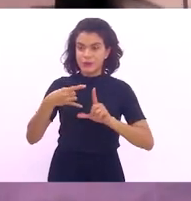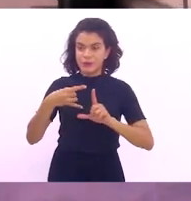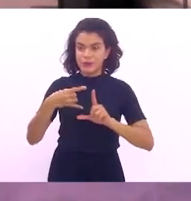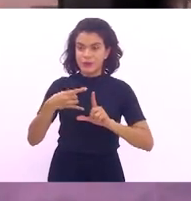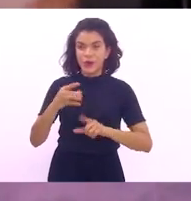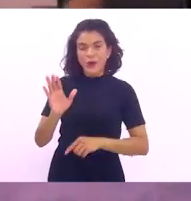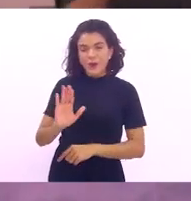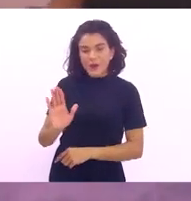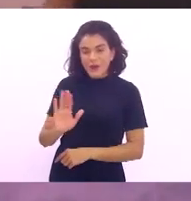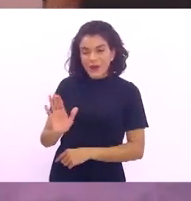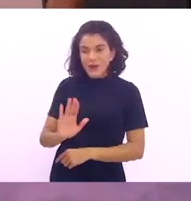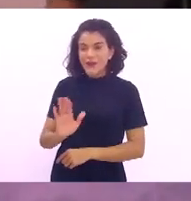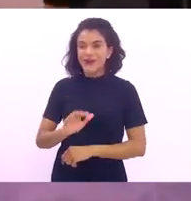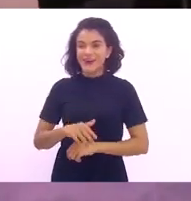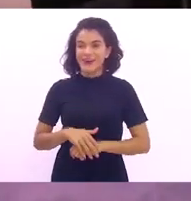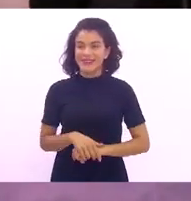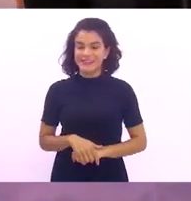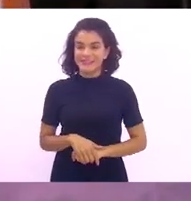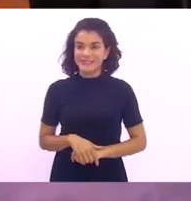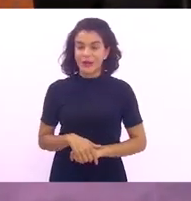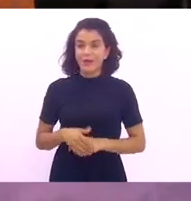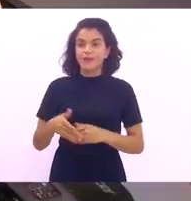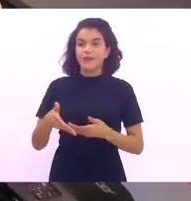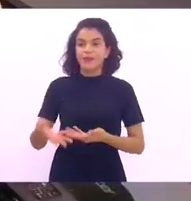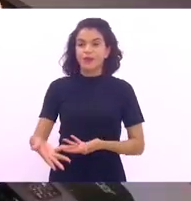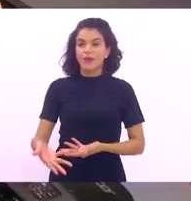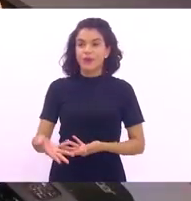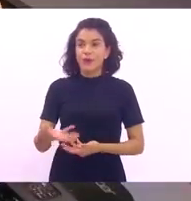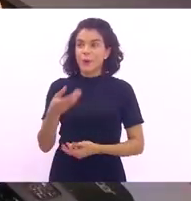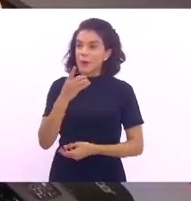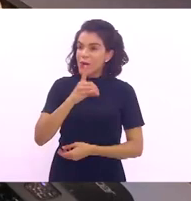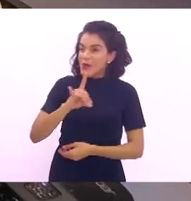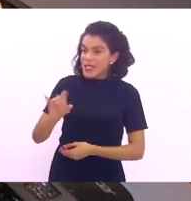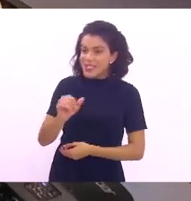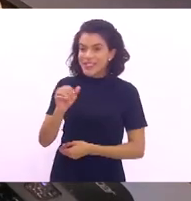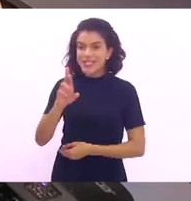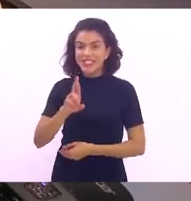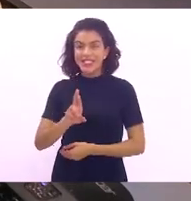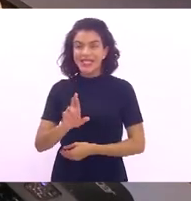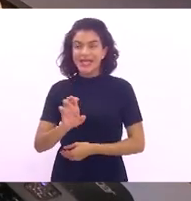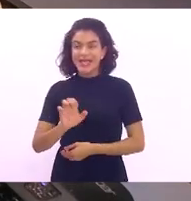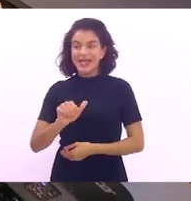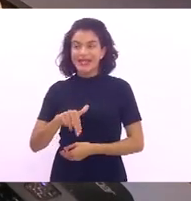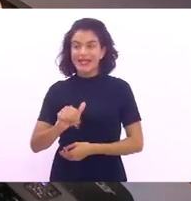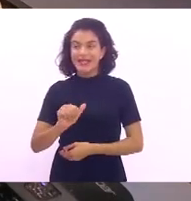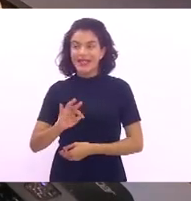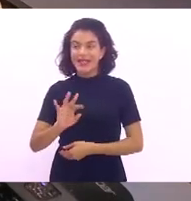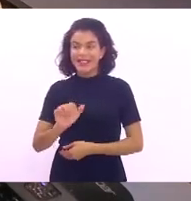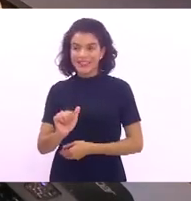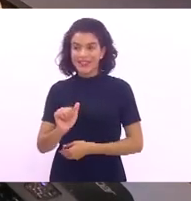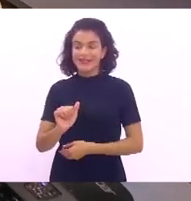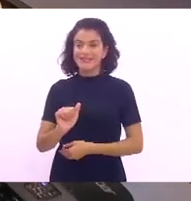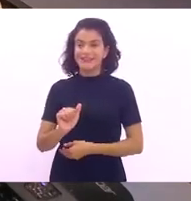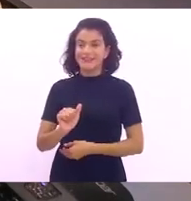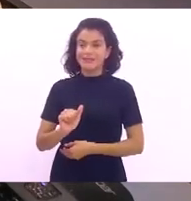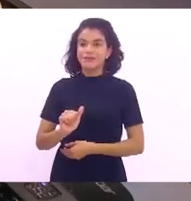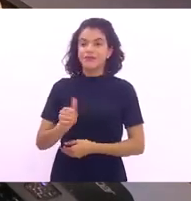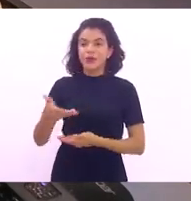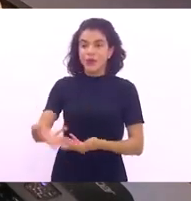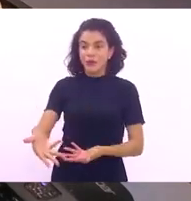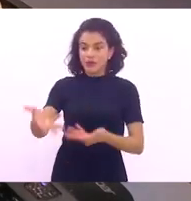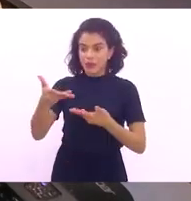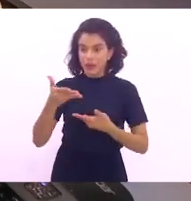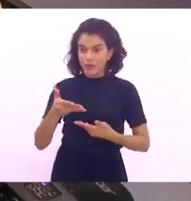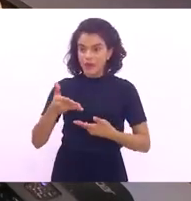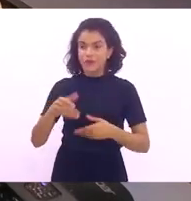Oi querida Carla convido também Bom dia Renata Bom dia Franciane convido